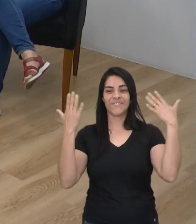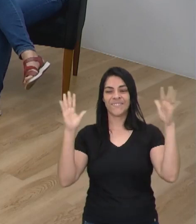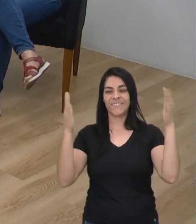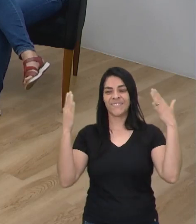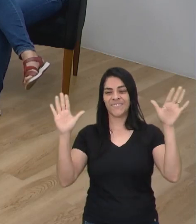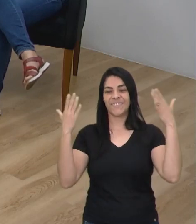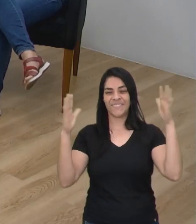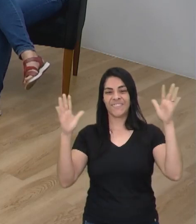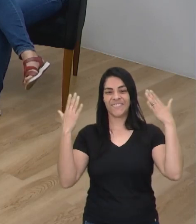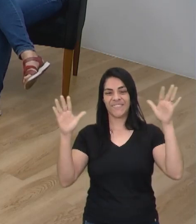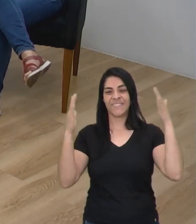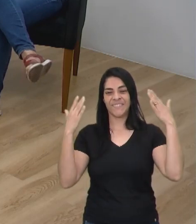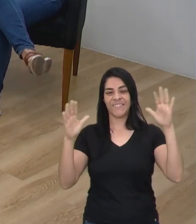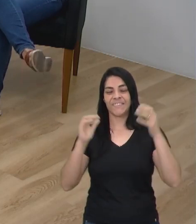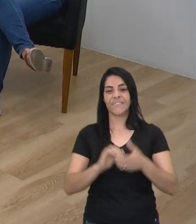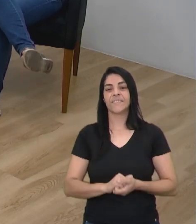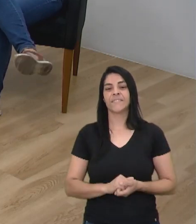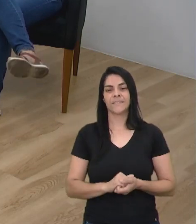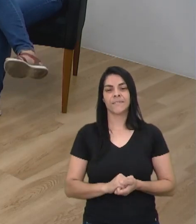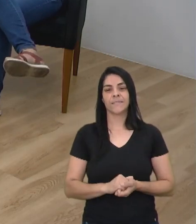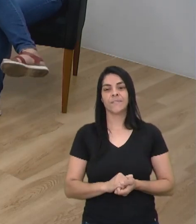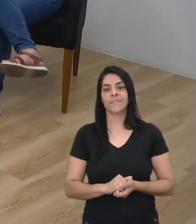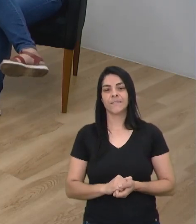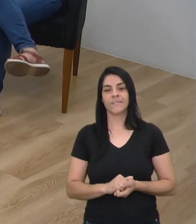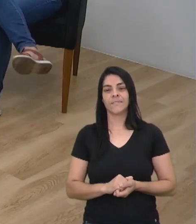Ó, pessoal, bota a segunda ponta aí pra mim.